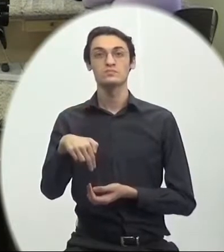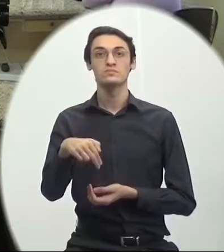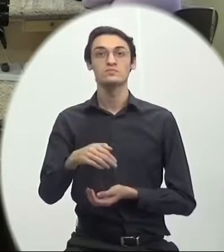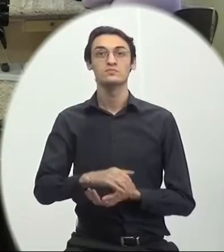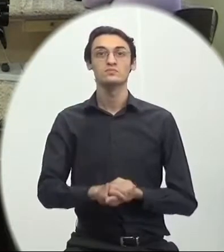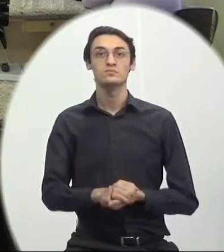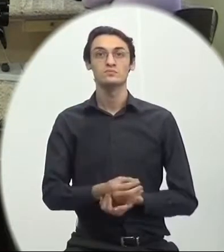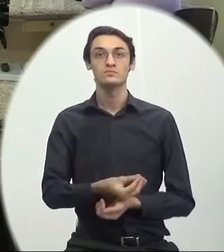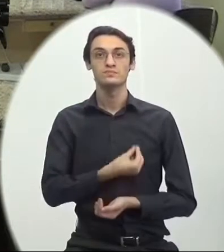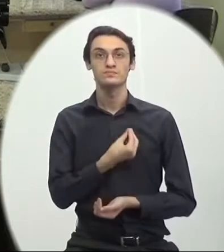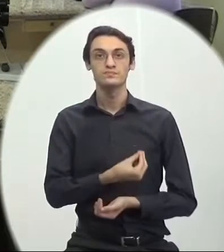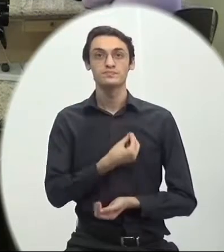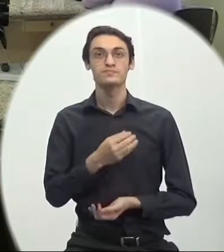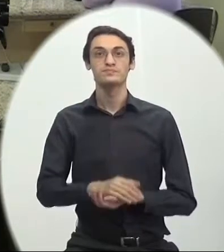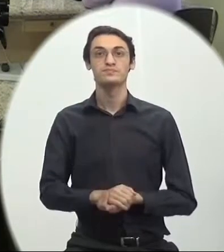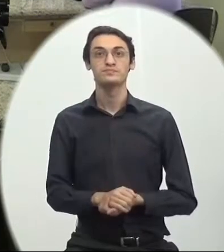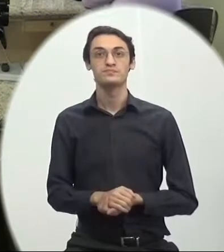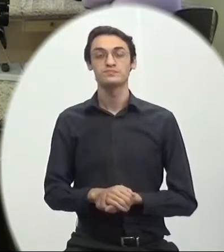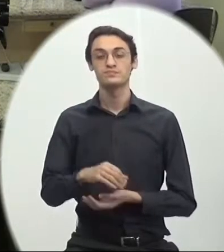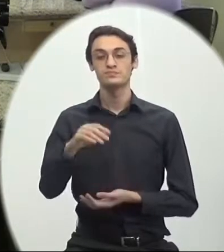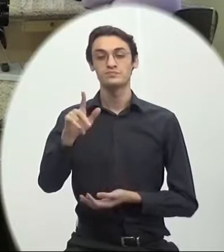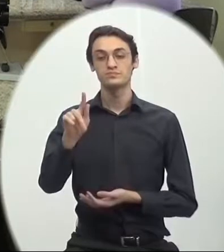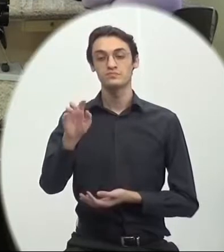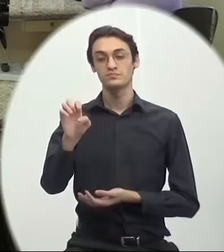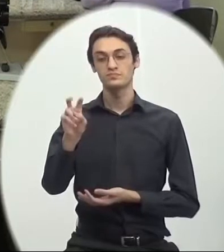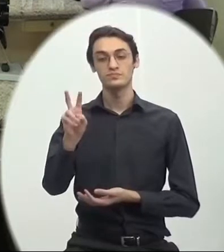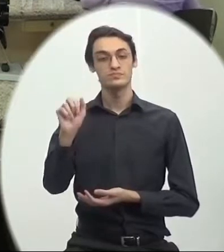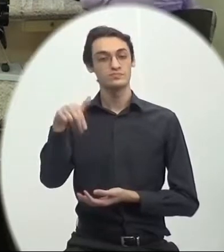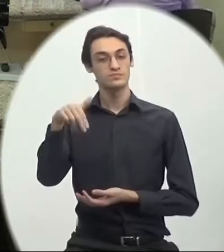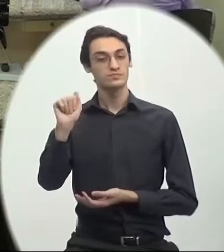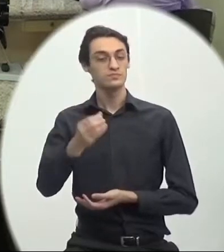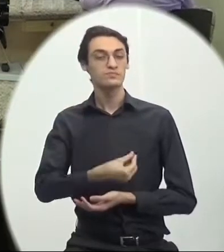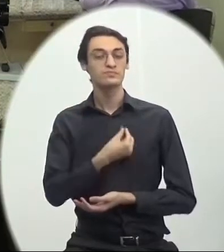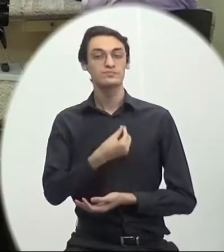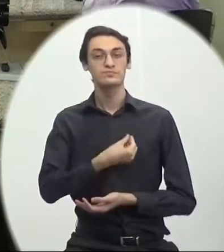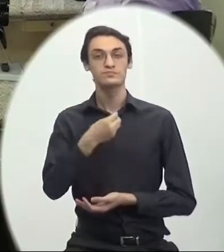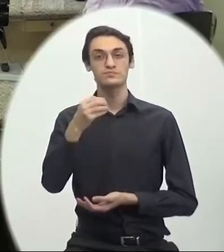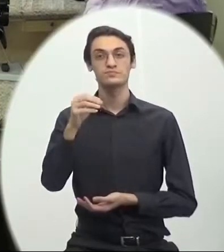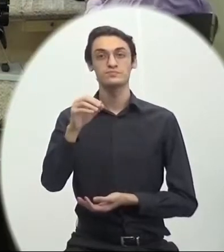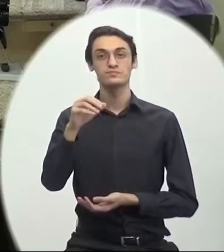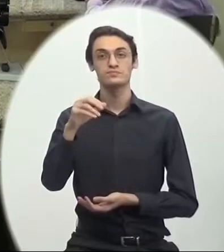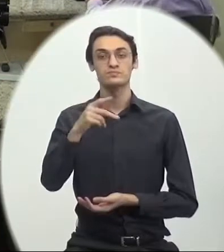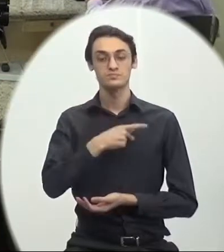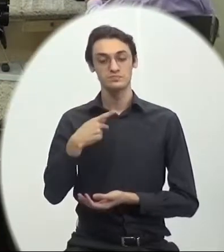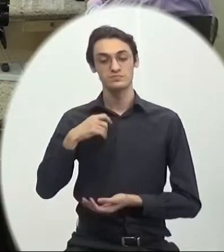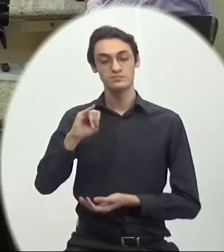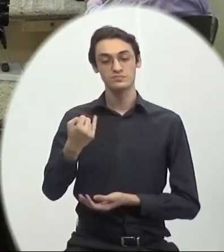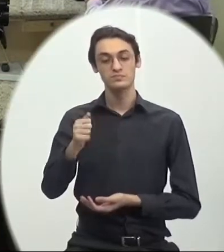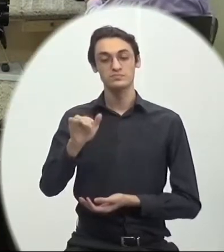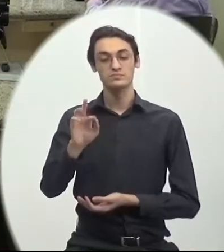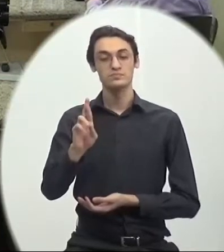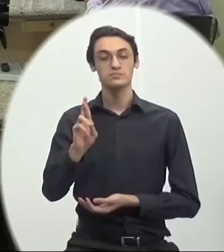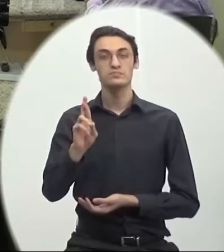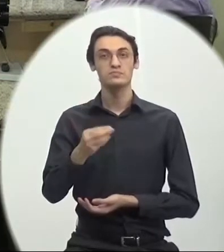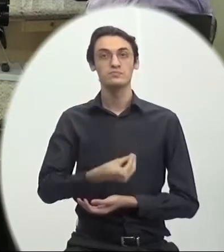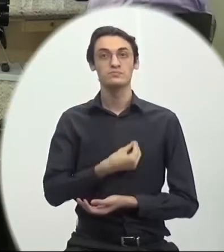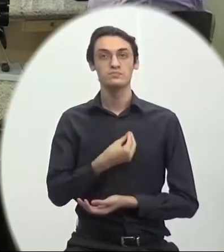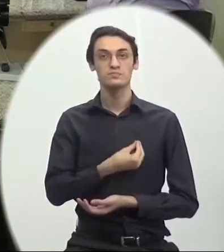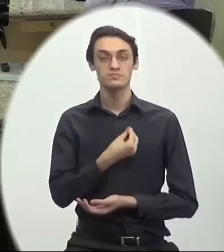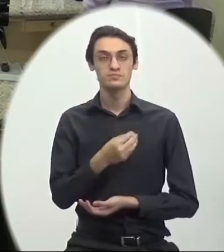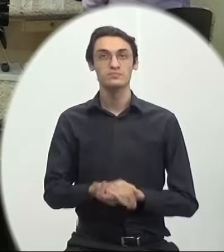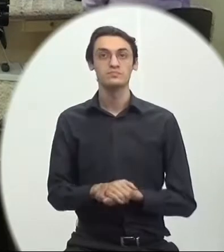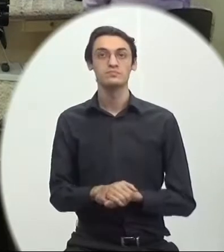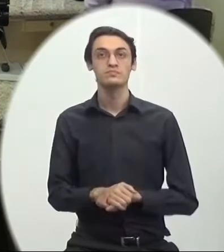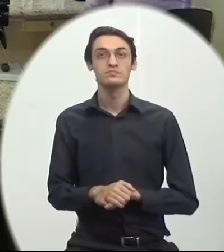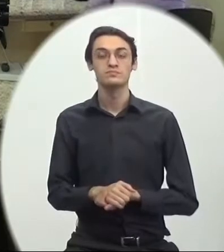Paiol, presente. Vereadora Giovana Zanetti, presente. Vereador Pastor Jair Alexandre,